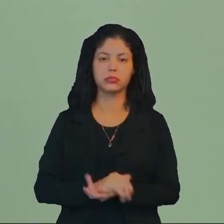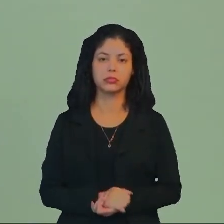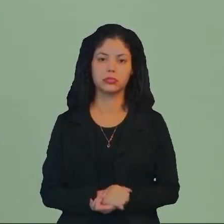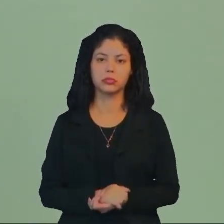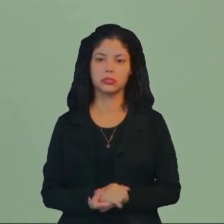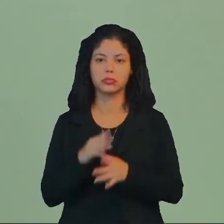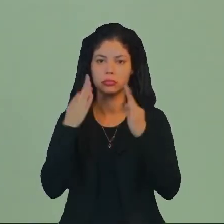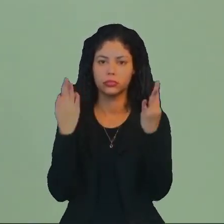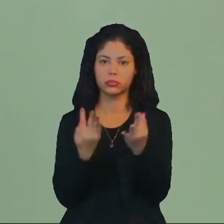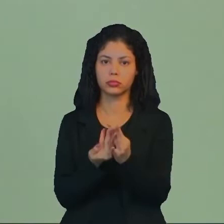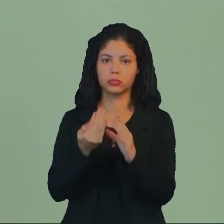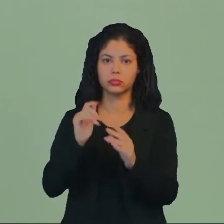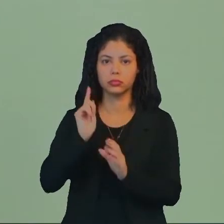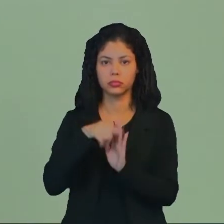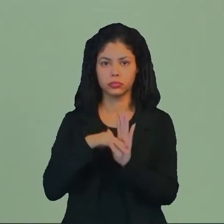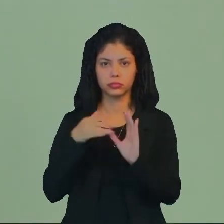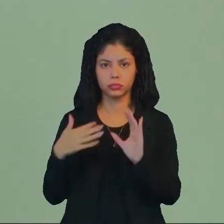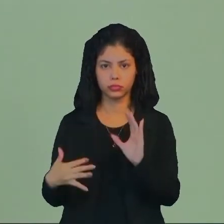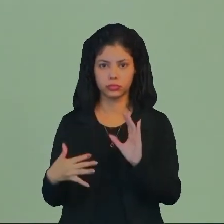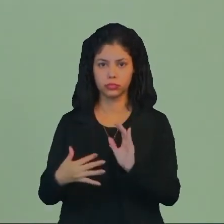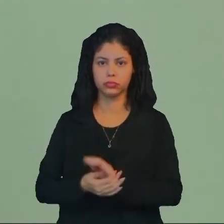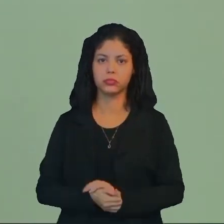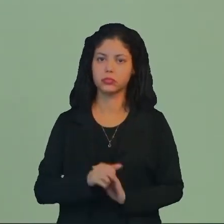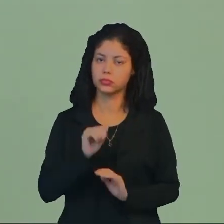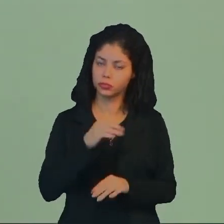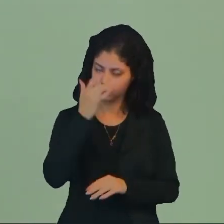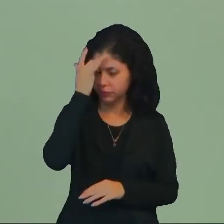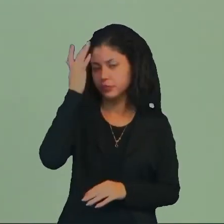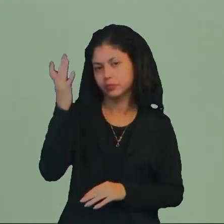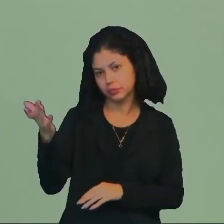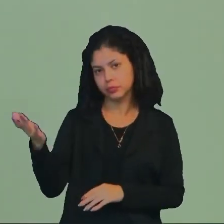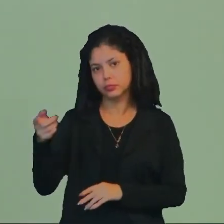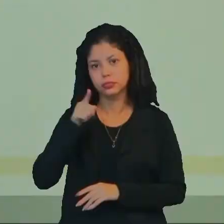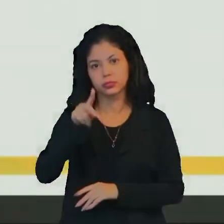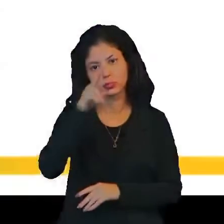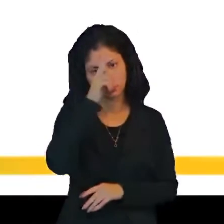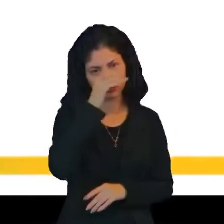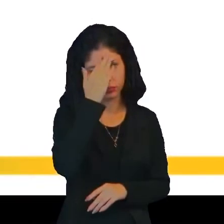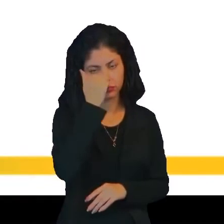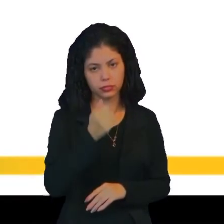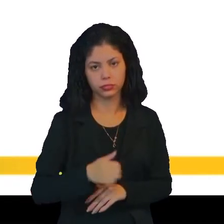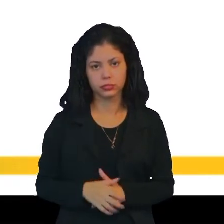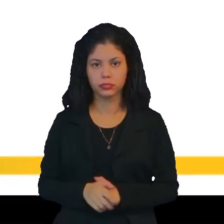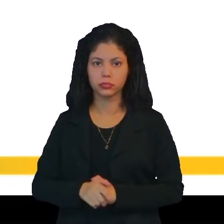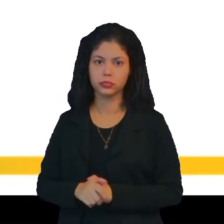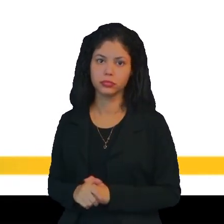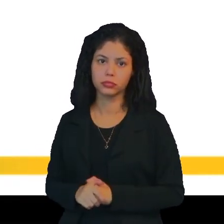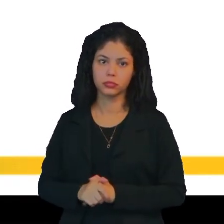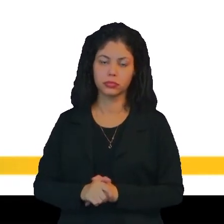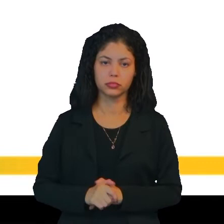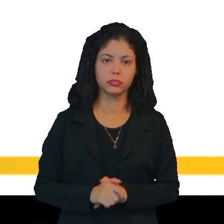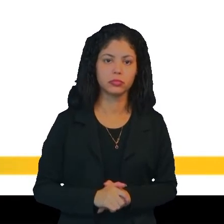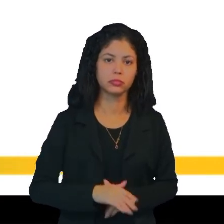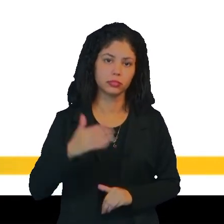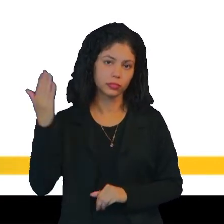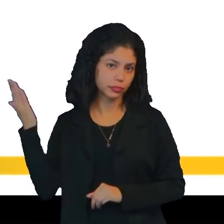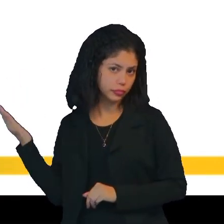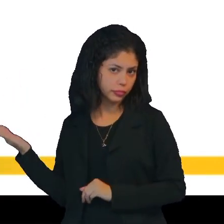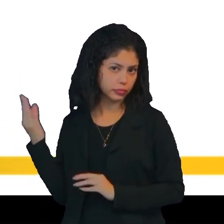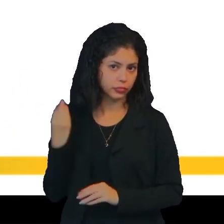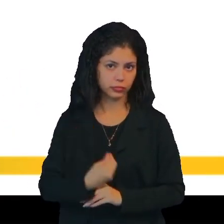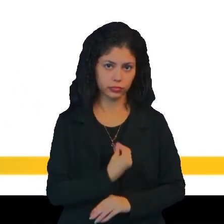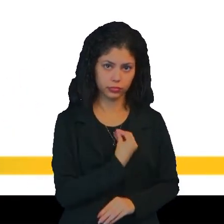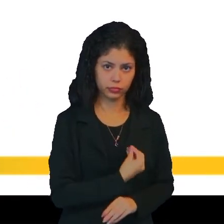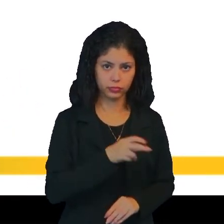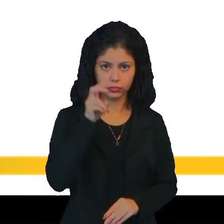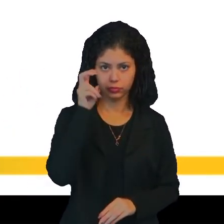ordem, família, gênero e espécie. Fica bem fácil, né, de vocês compreenderem. Então, nós temos aí a presença